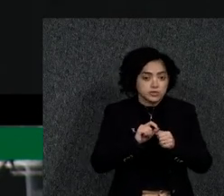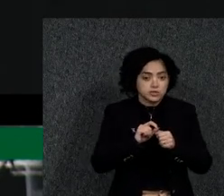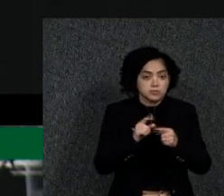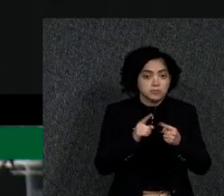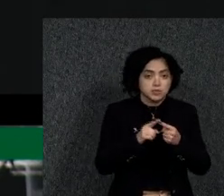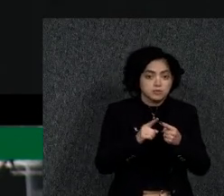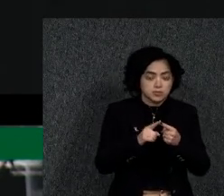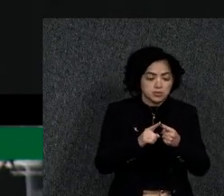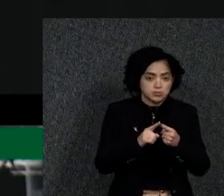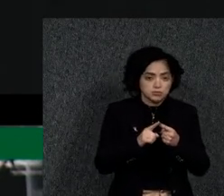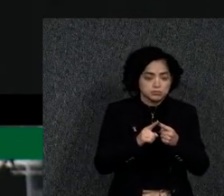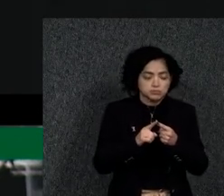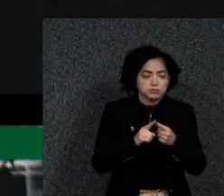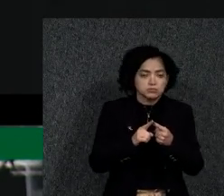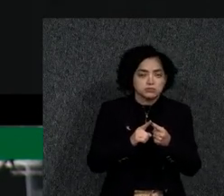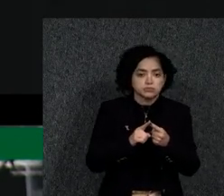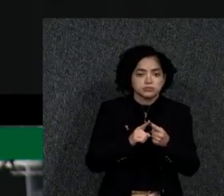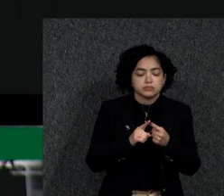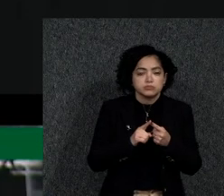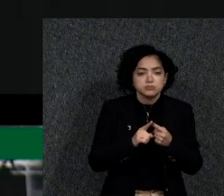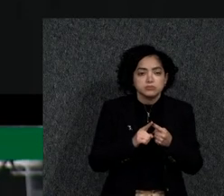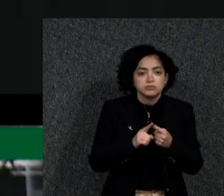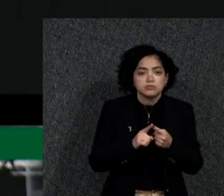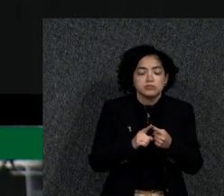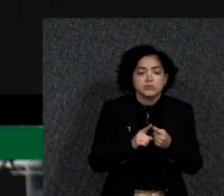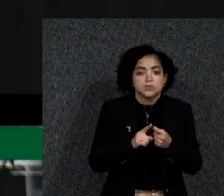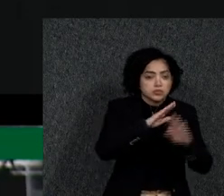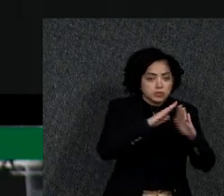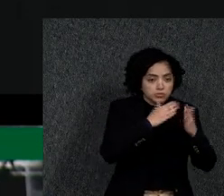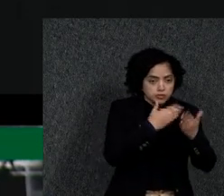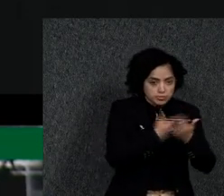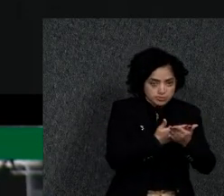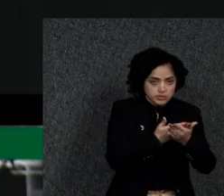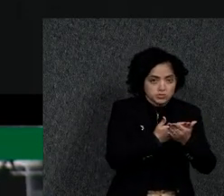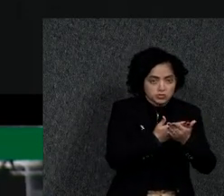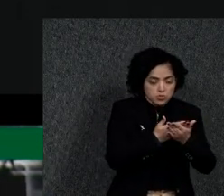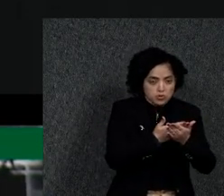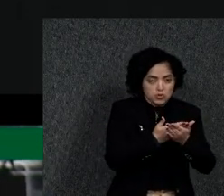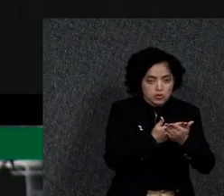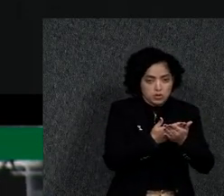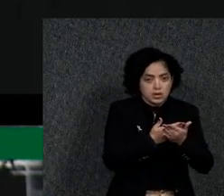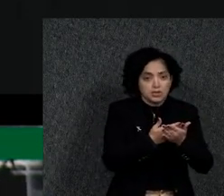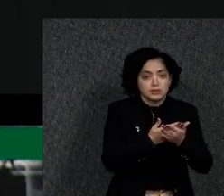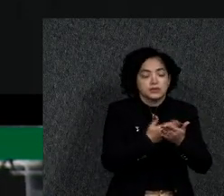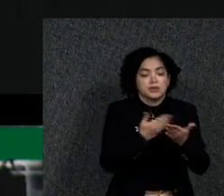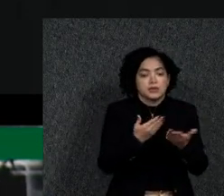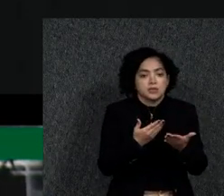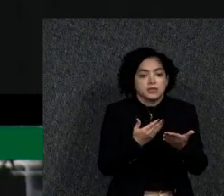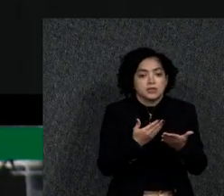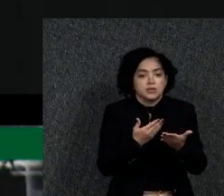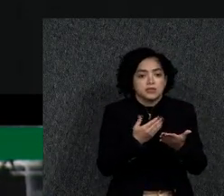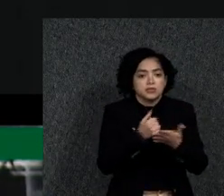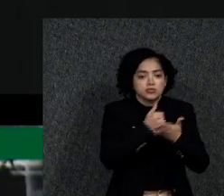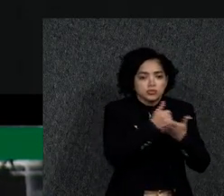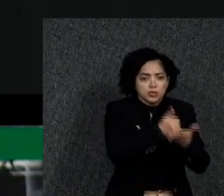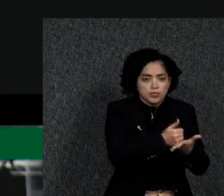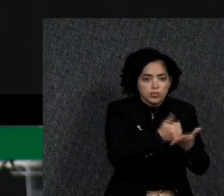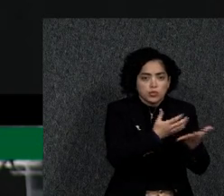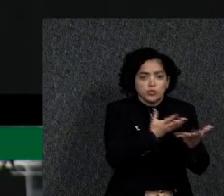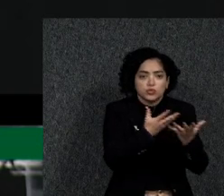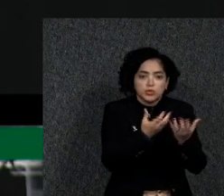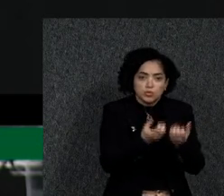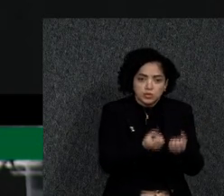Plan Com Eduagrave à Escola Irineu Bornhausen, experimentando as ferramentas de proteção construídas por